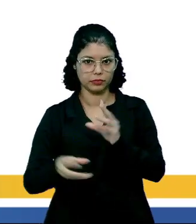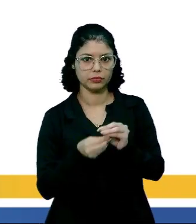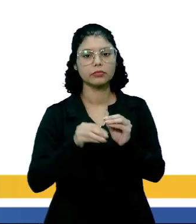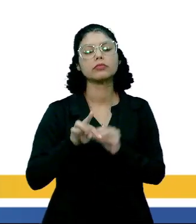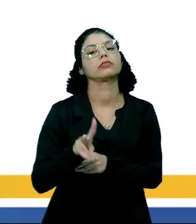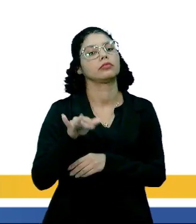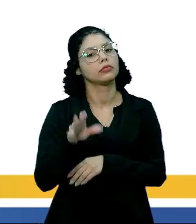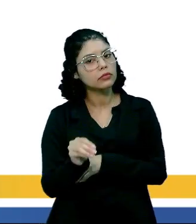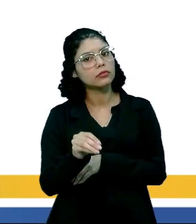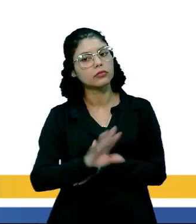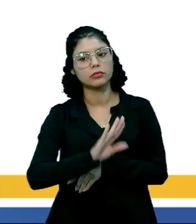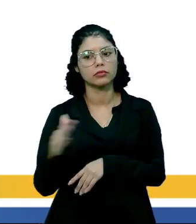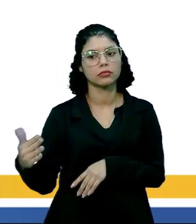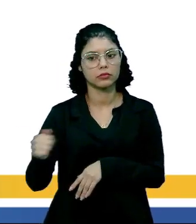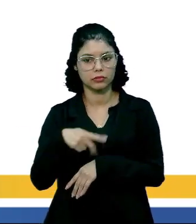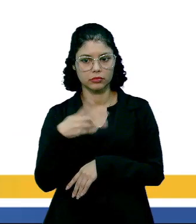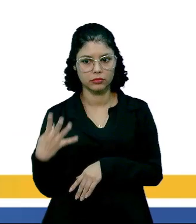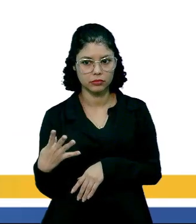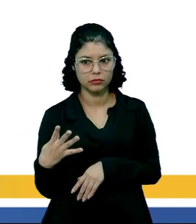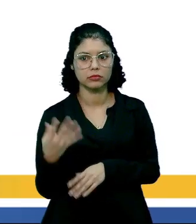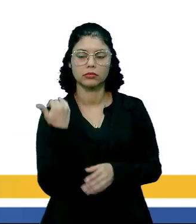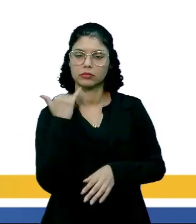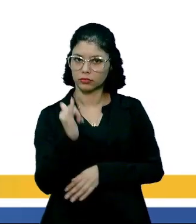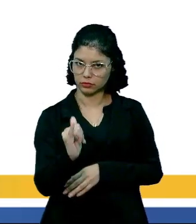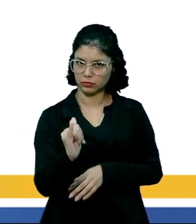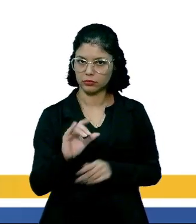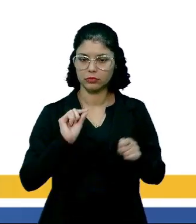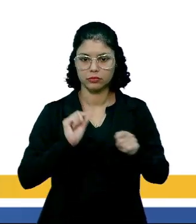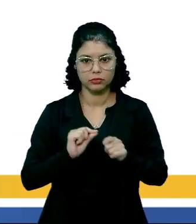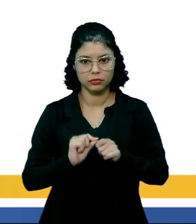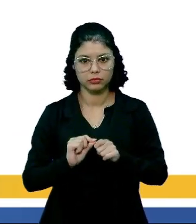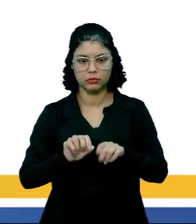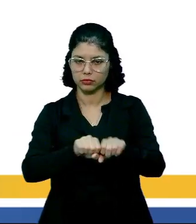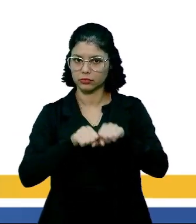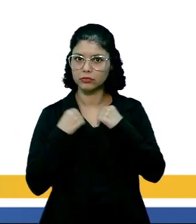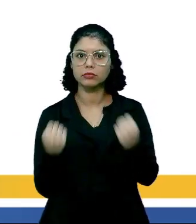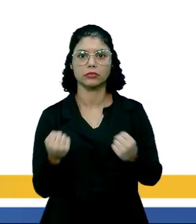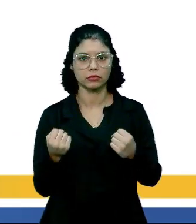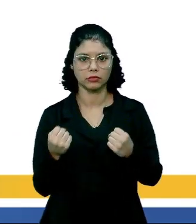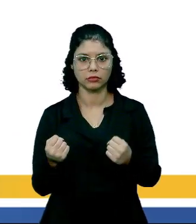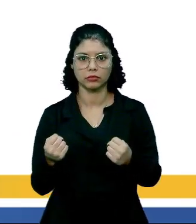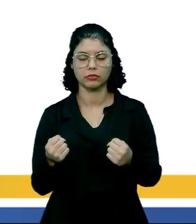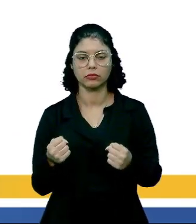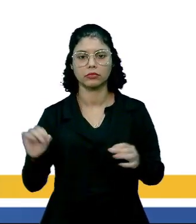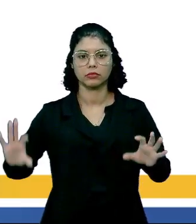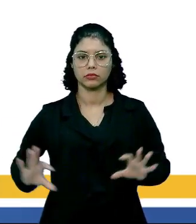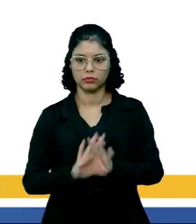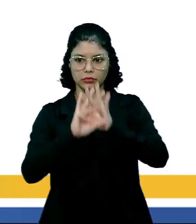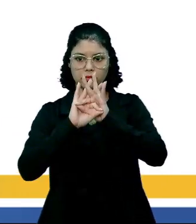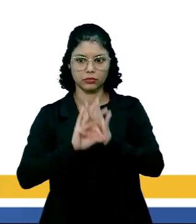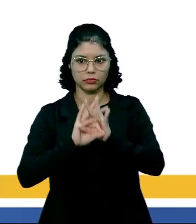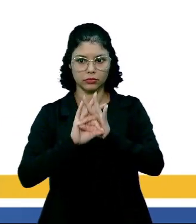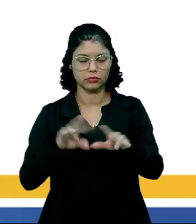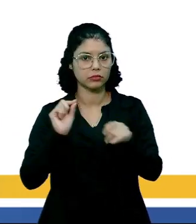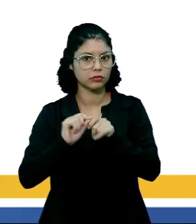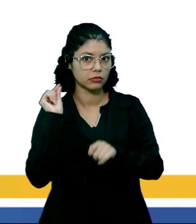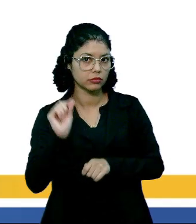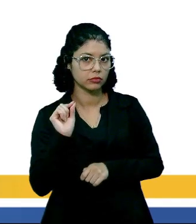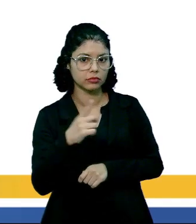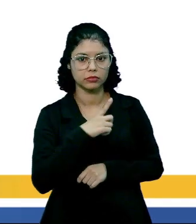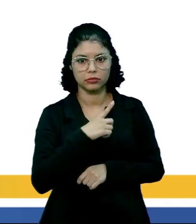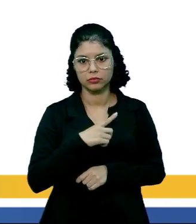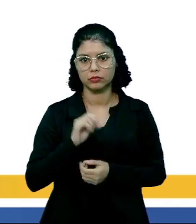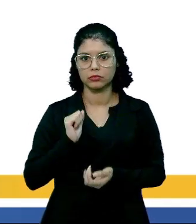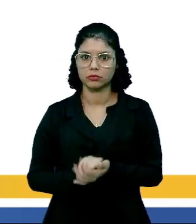ativado então quanto que eu gastei de energia para fazer essa quebra para fazer essa ruptura de ligações isso faz com que nós